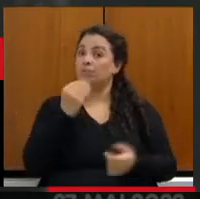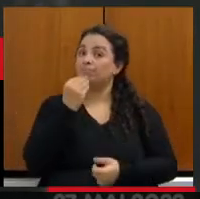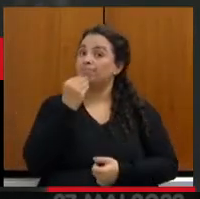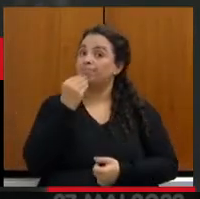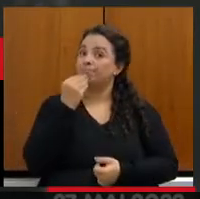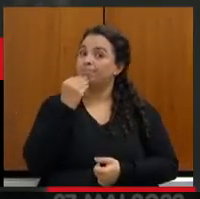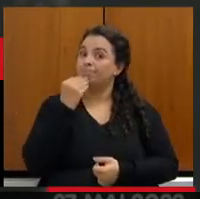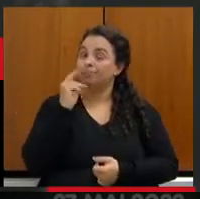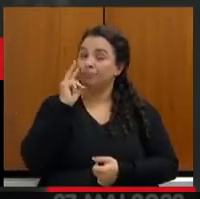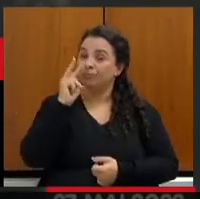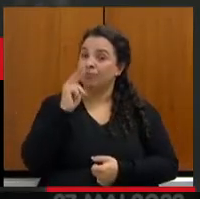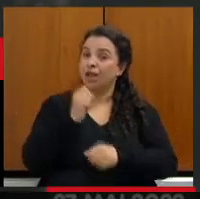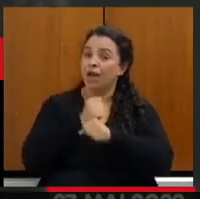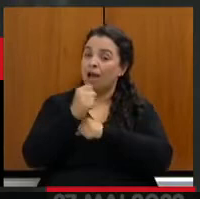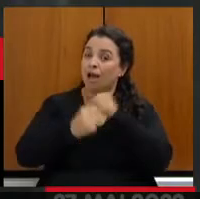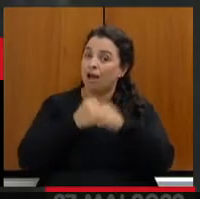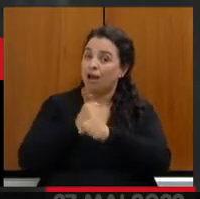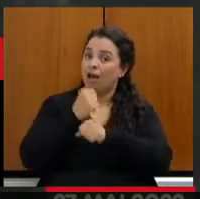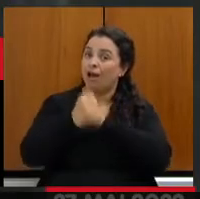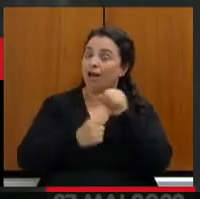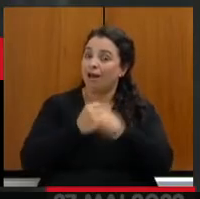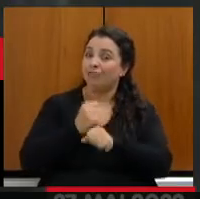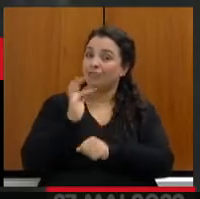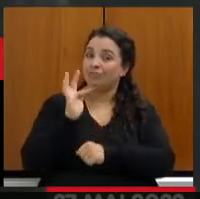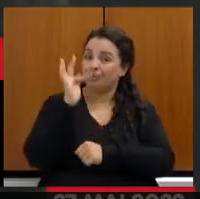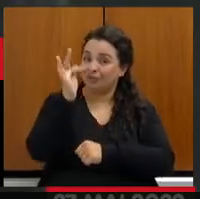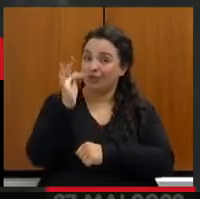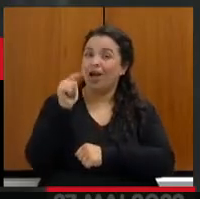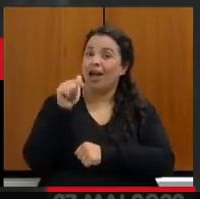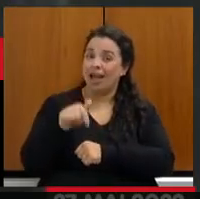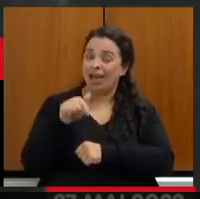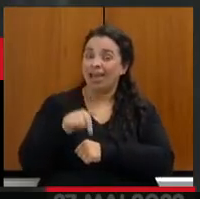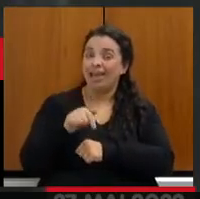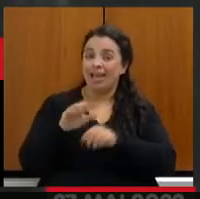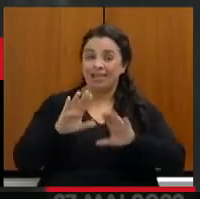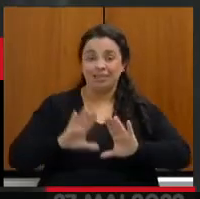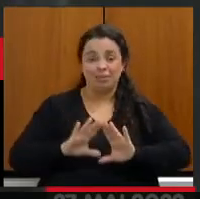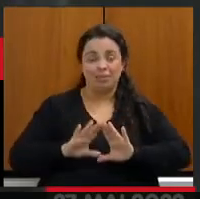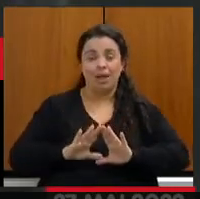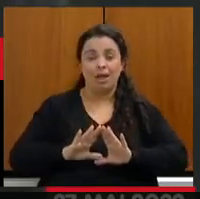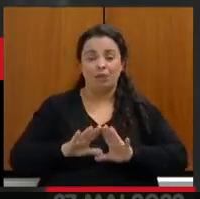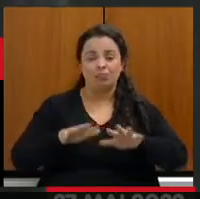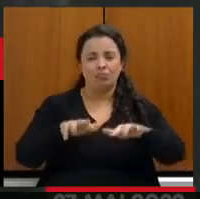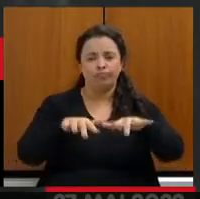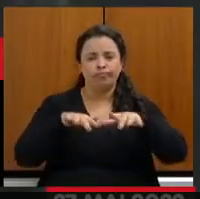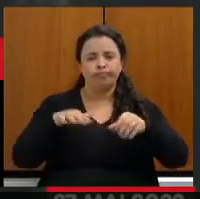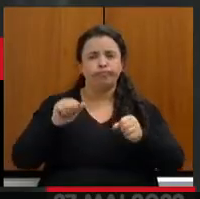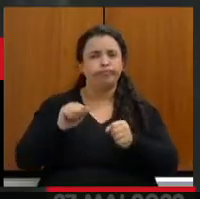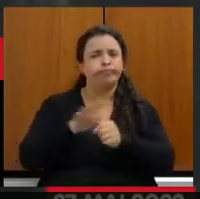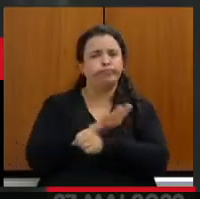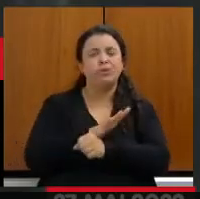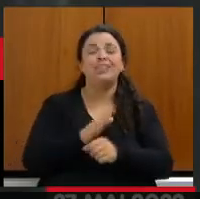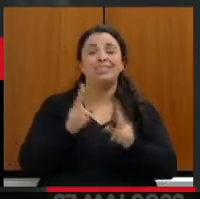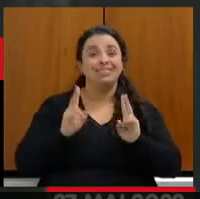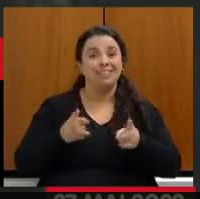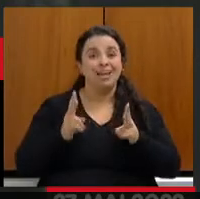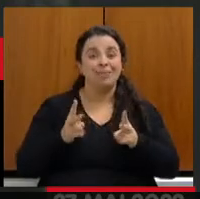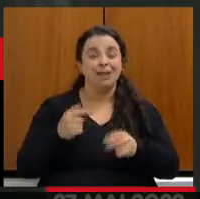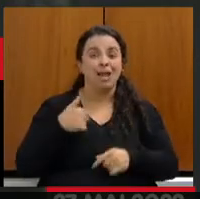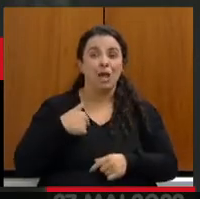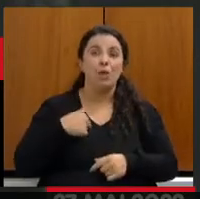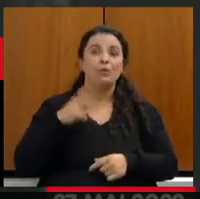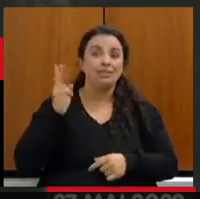para os próximos anos essa casa sempre cheia porque do tempo todo que eu estive aqui foi nessa legislatura